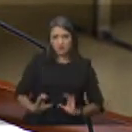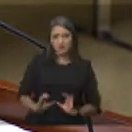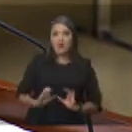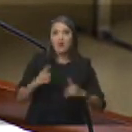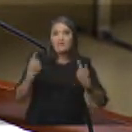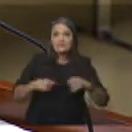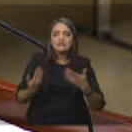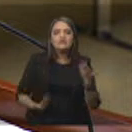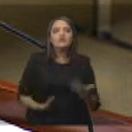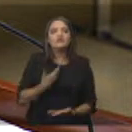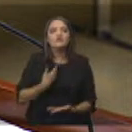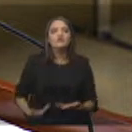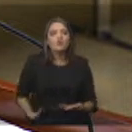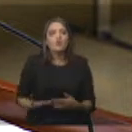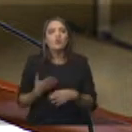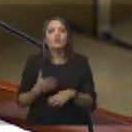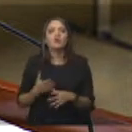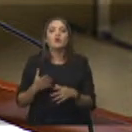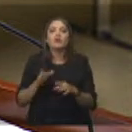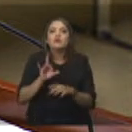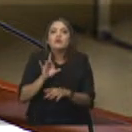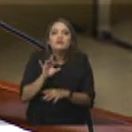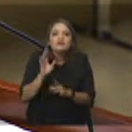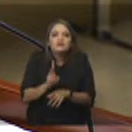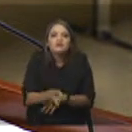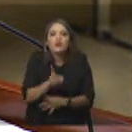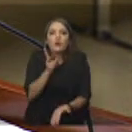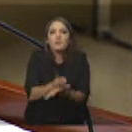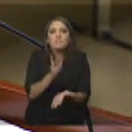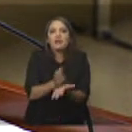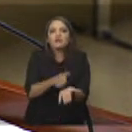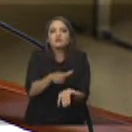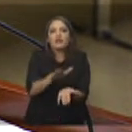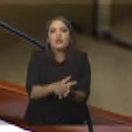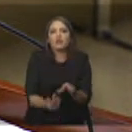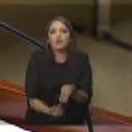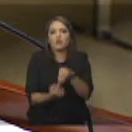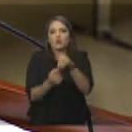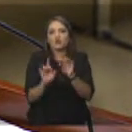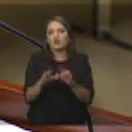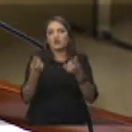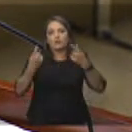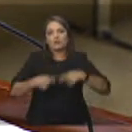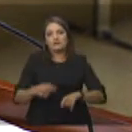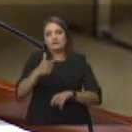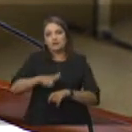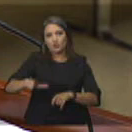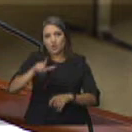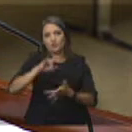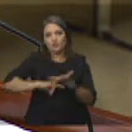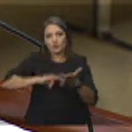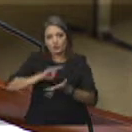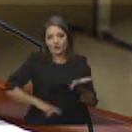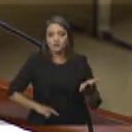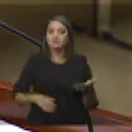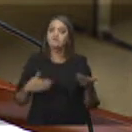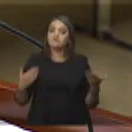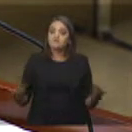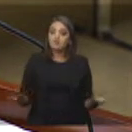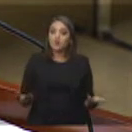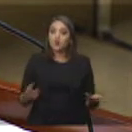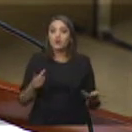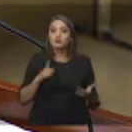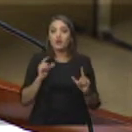que tiver que atualizar os seus dados, excelências, o cadastro estará pronto e apto para essa atualização. Portanto, o cadastro tem o objetivo